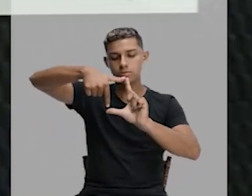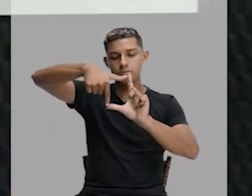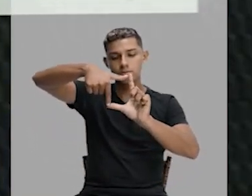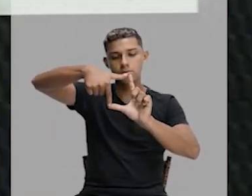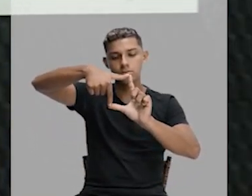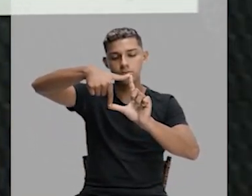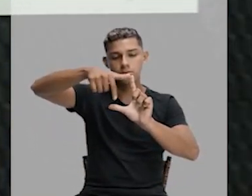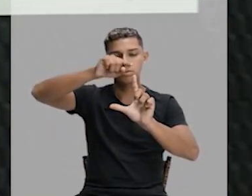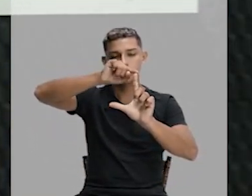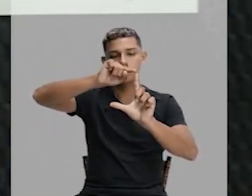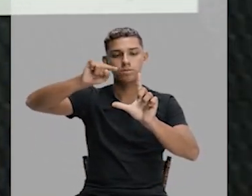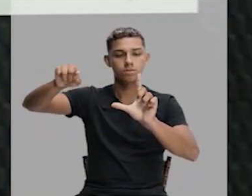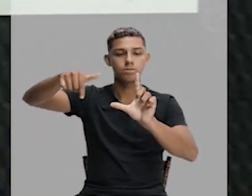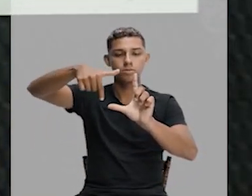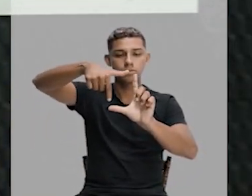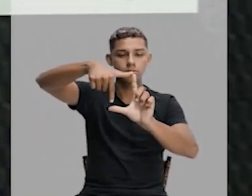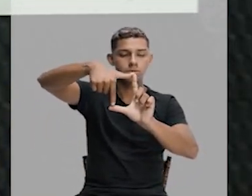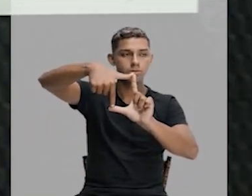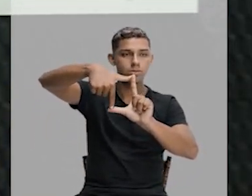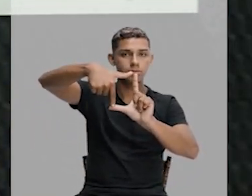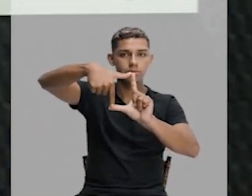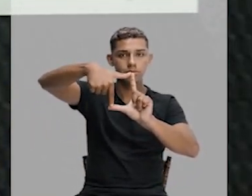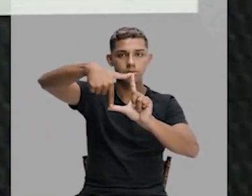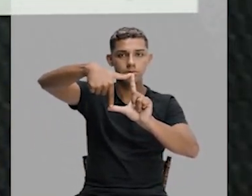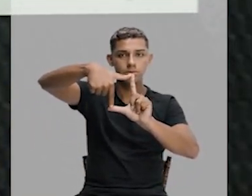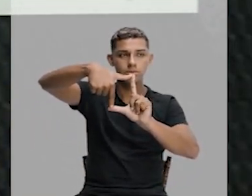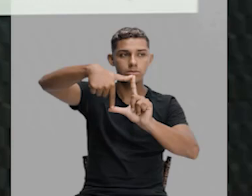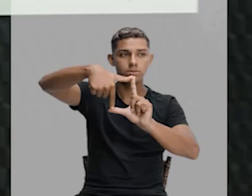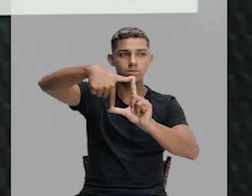faces laterais? Ó, o polígono